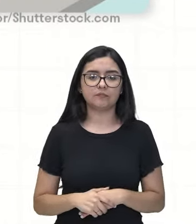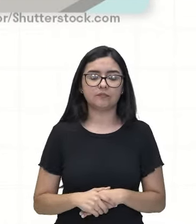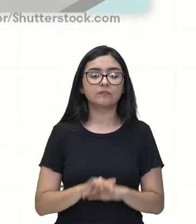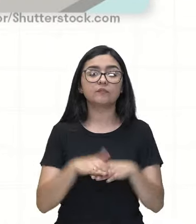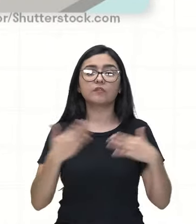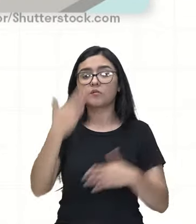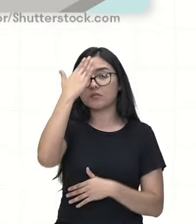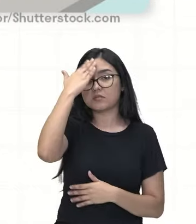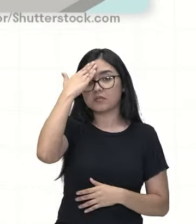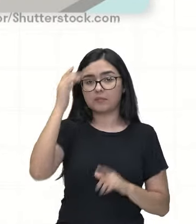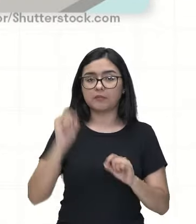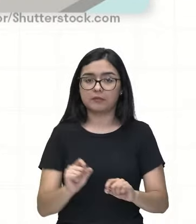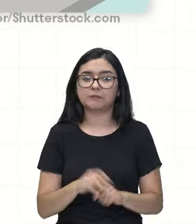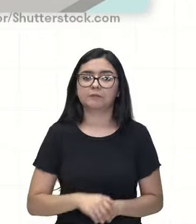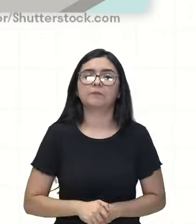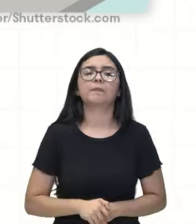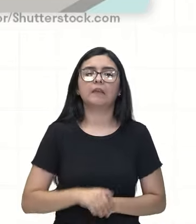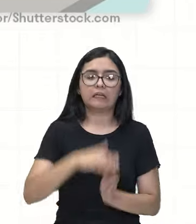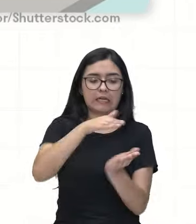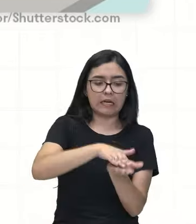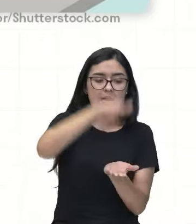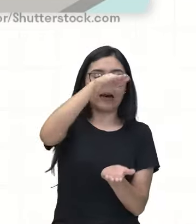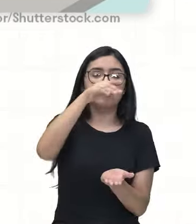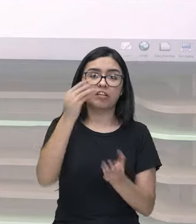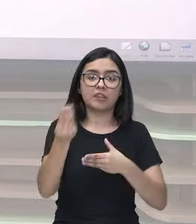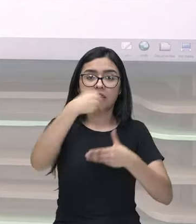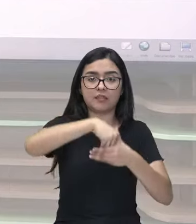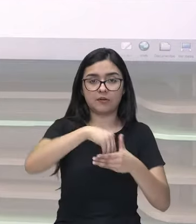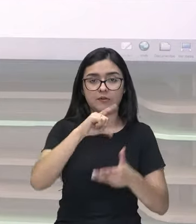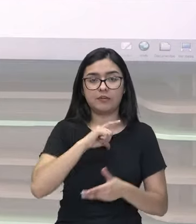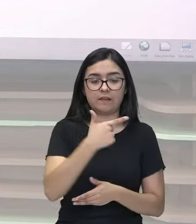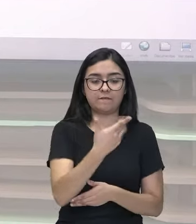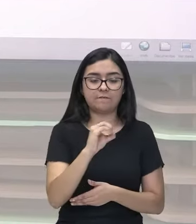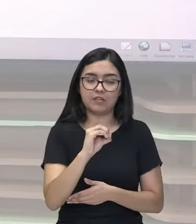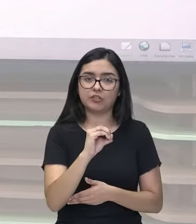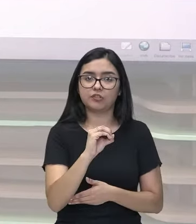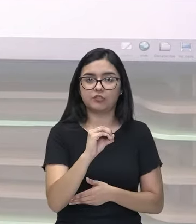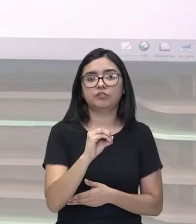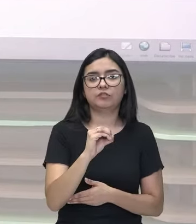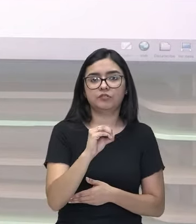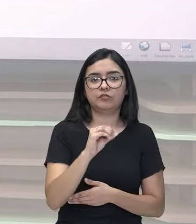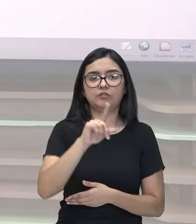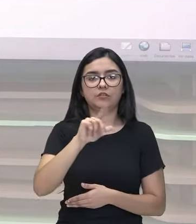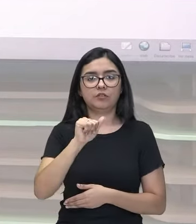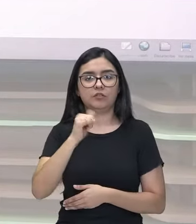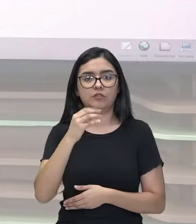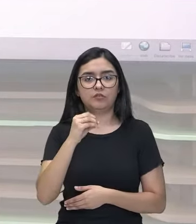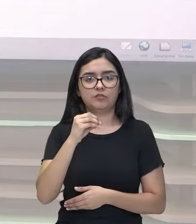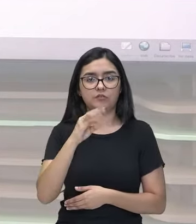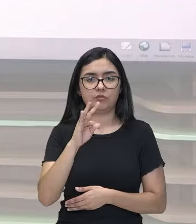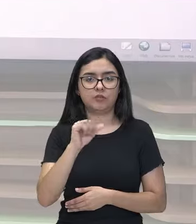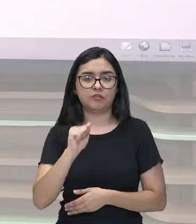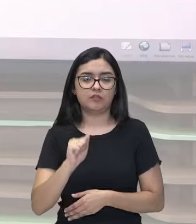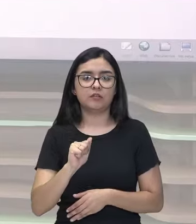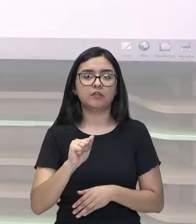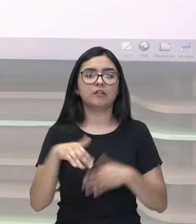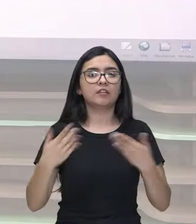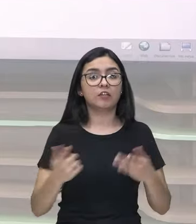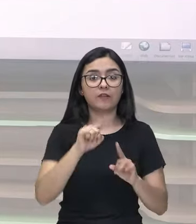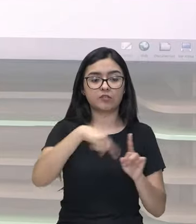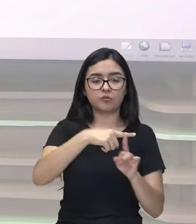que cada caixa tem 20 lajotas, você poderia pensar o seguinte, vamos somar, né? Somar 20, mais 20, mais 20, mais 20.